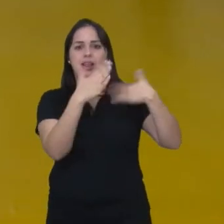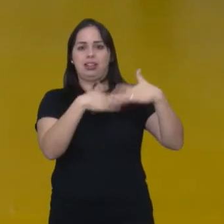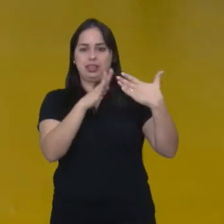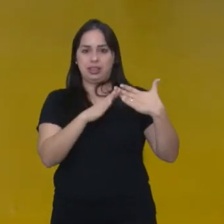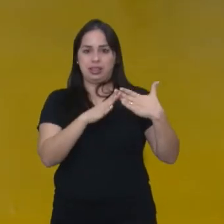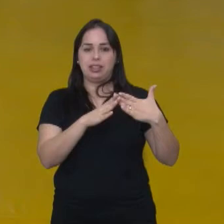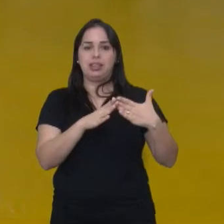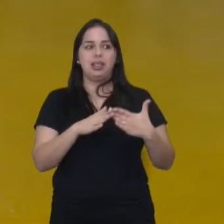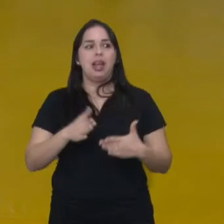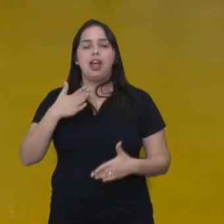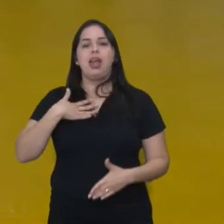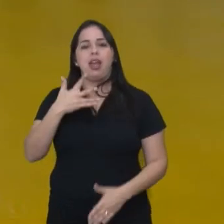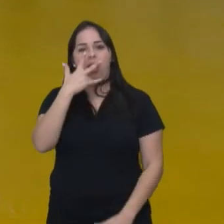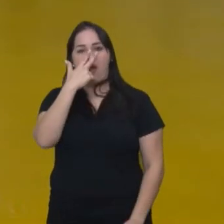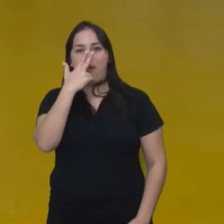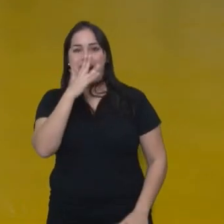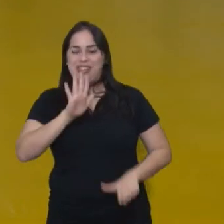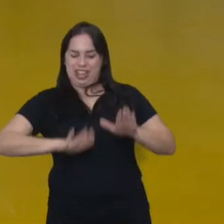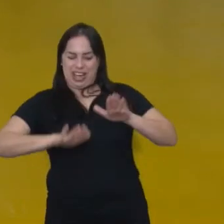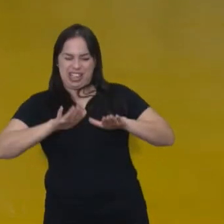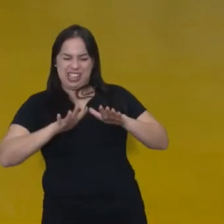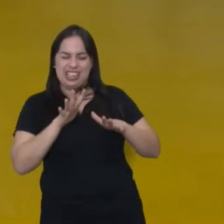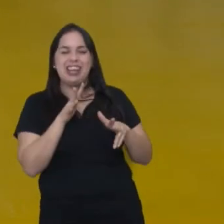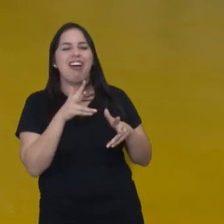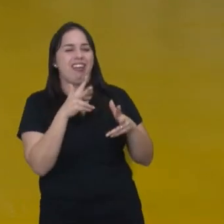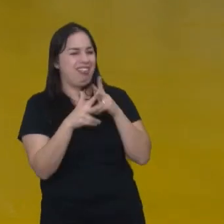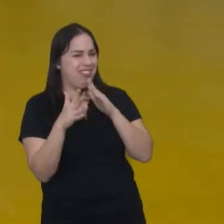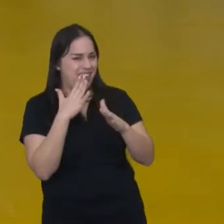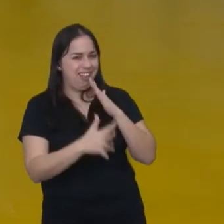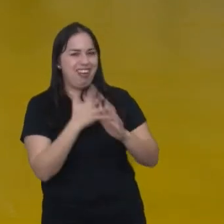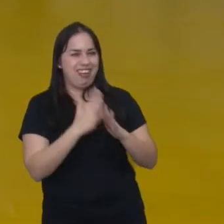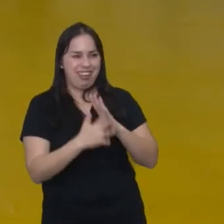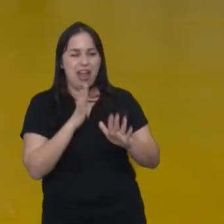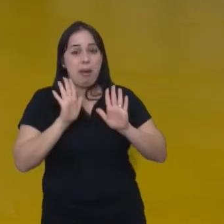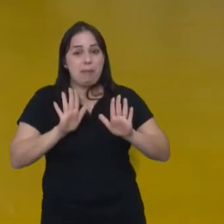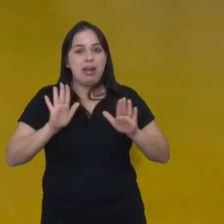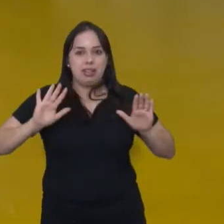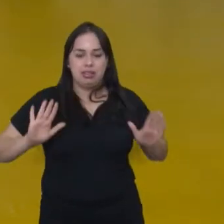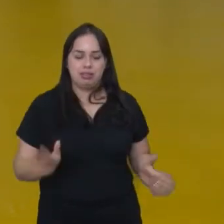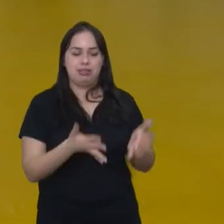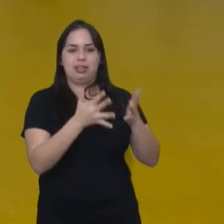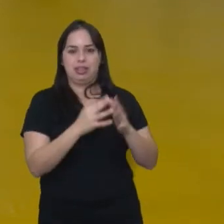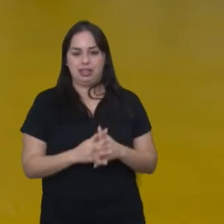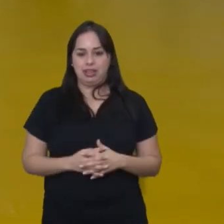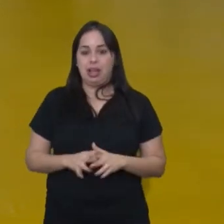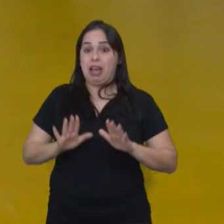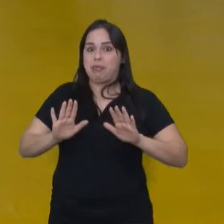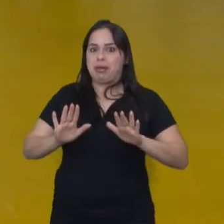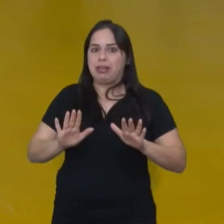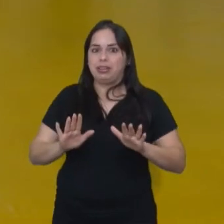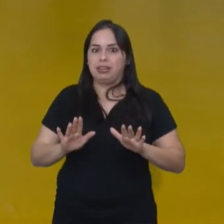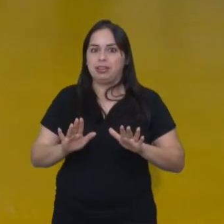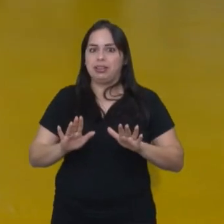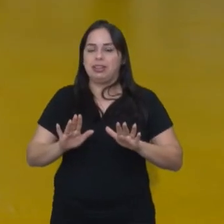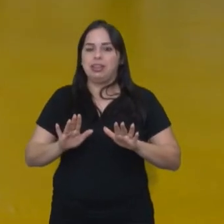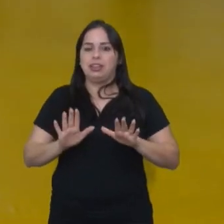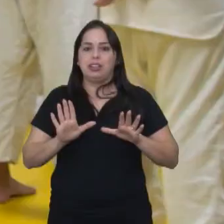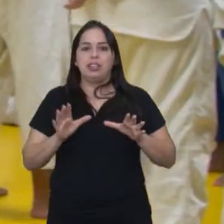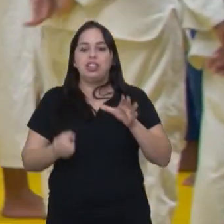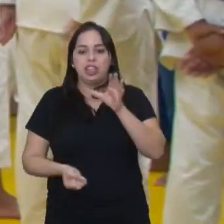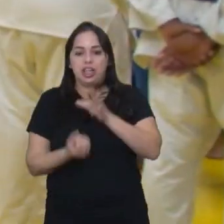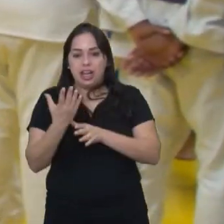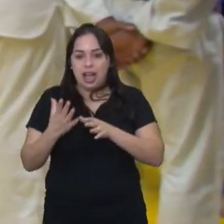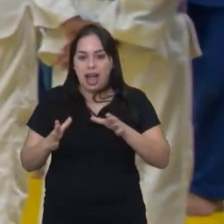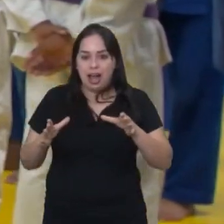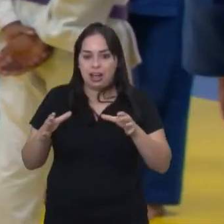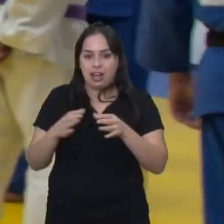poder crescer no esporte, Eu acho que até às vezes eu chego até a atrapalhar, mas eu faço o possível para não atrapalhar,